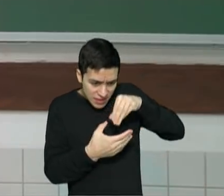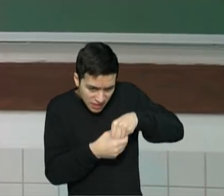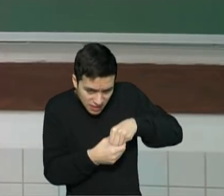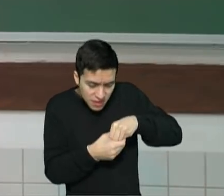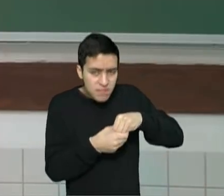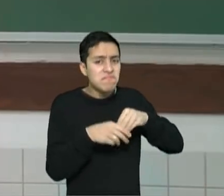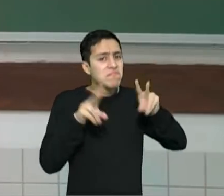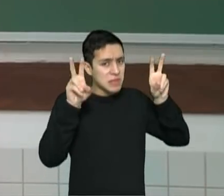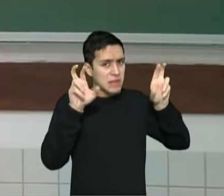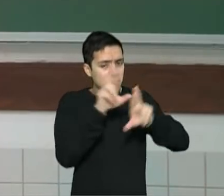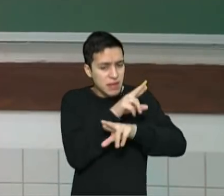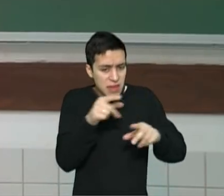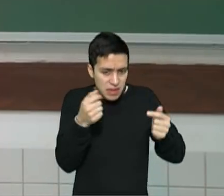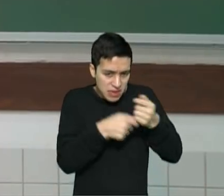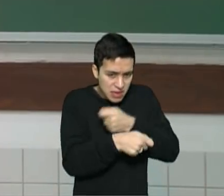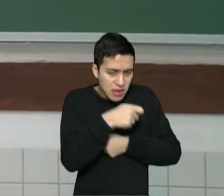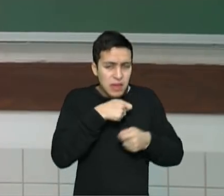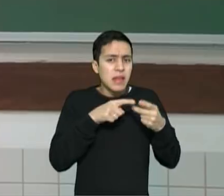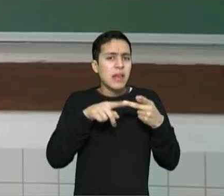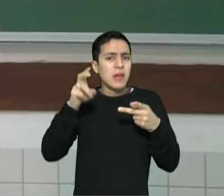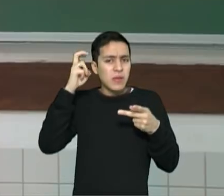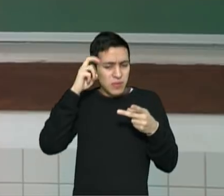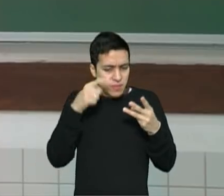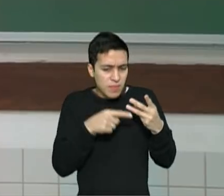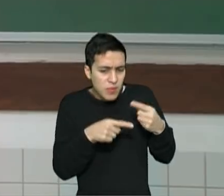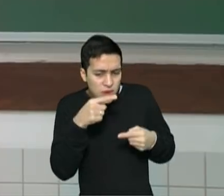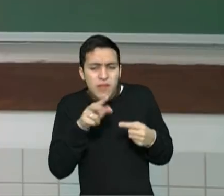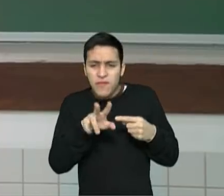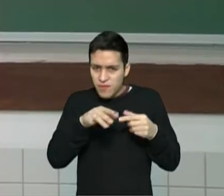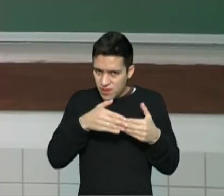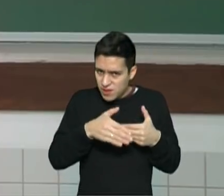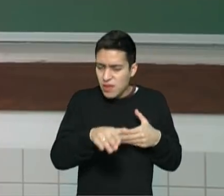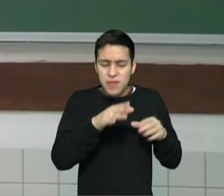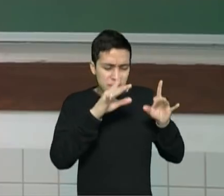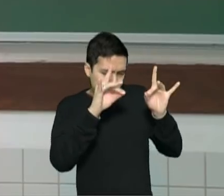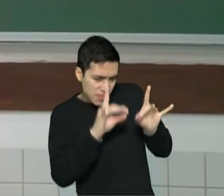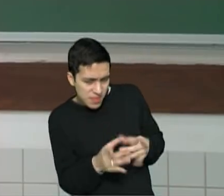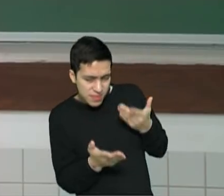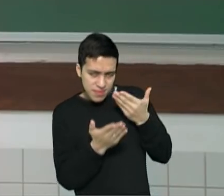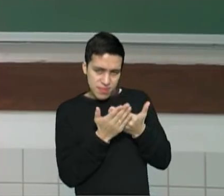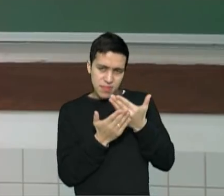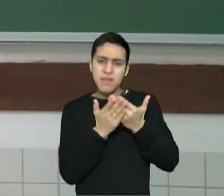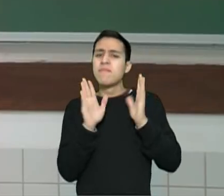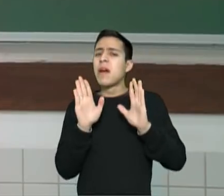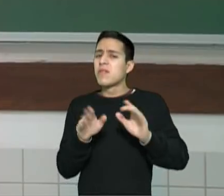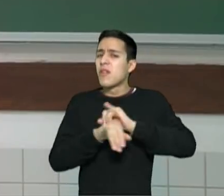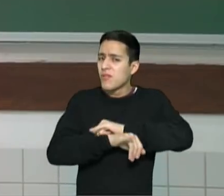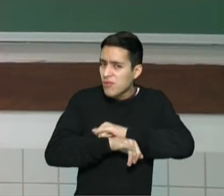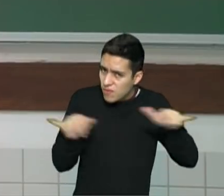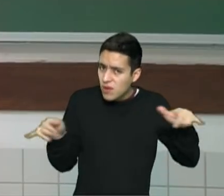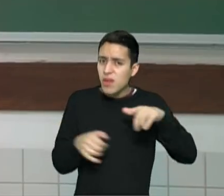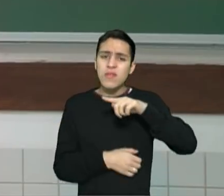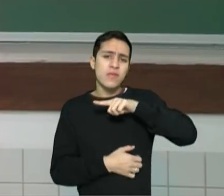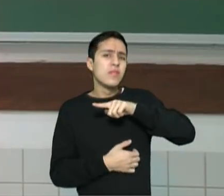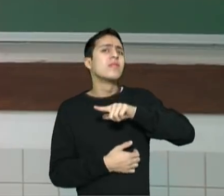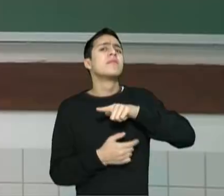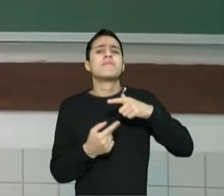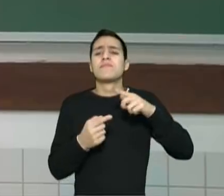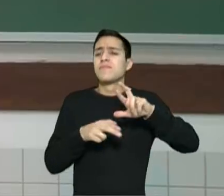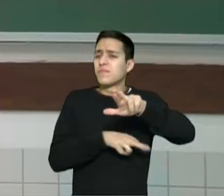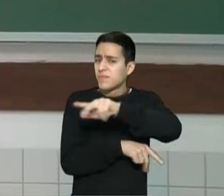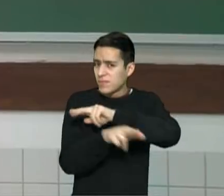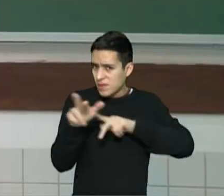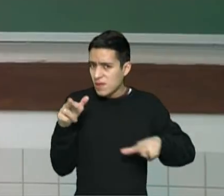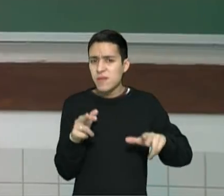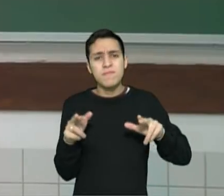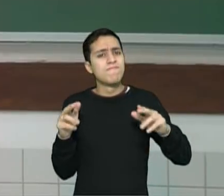tanto econômicos, culturais, políticos, que a gente vai ver na sequência os nomes. Mas já vamos afirmar que existem diversificações